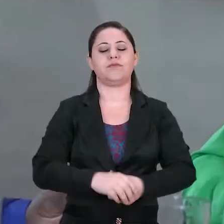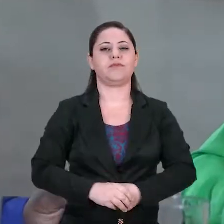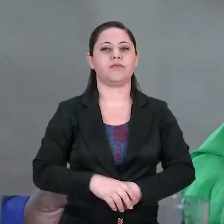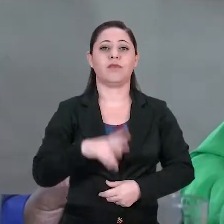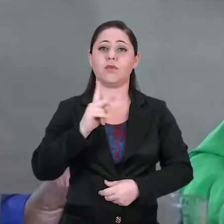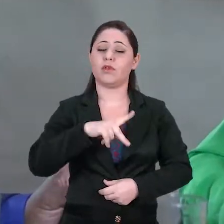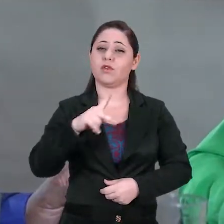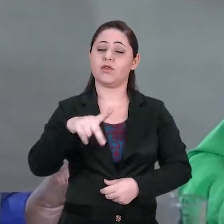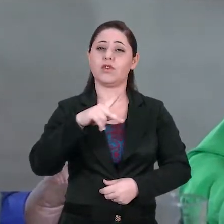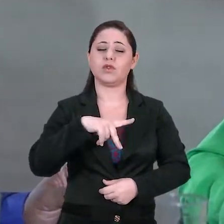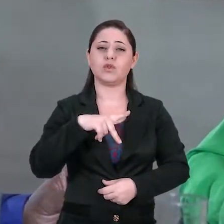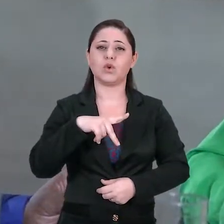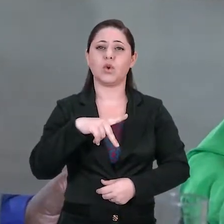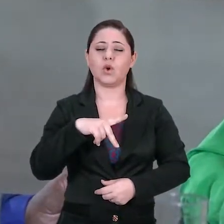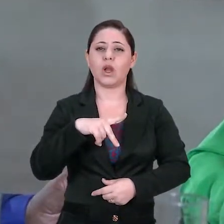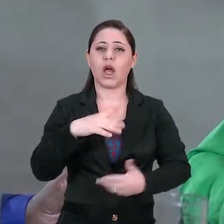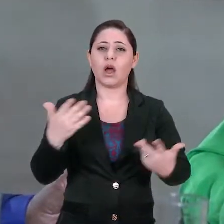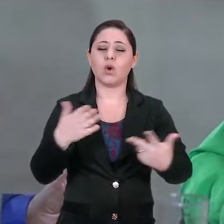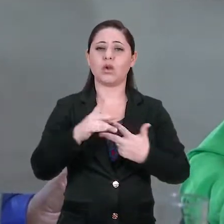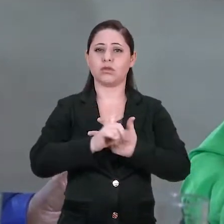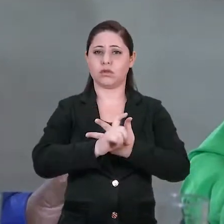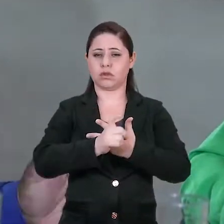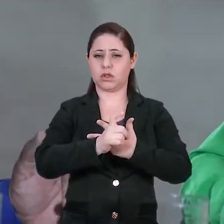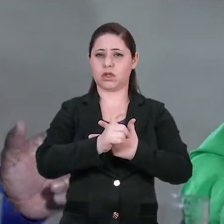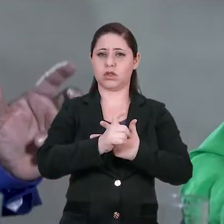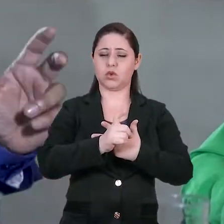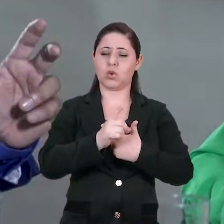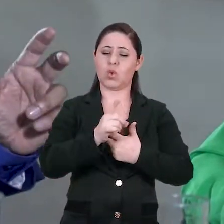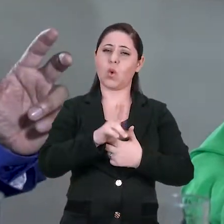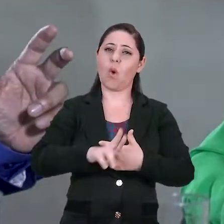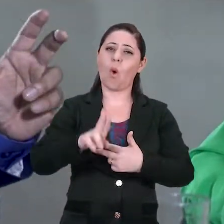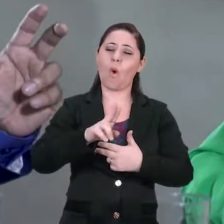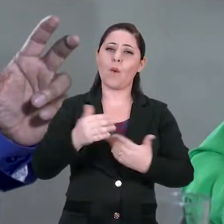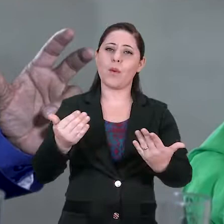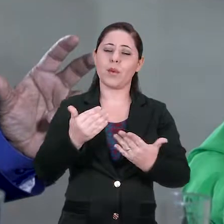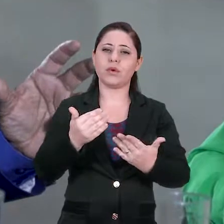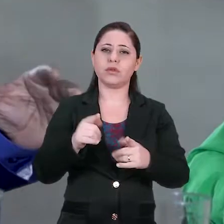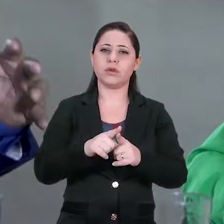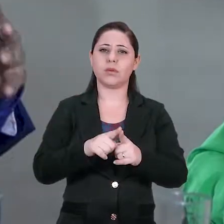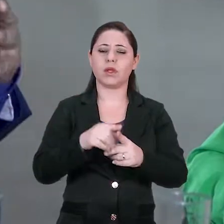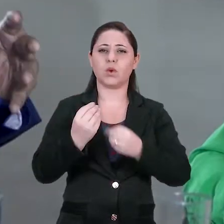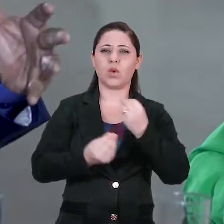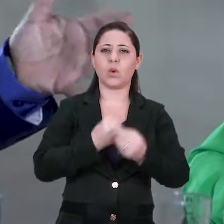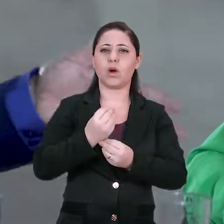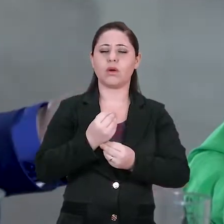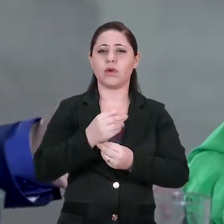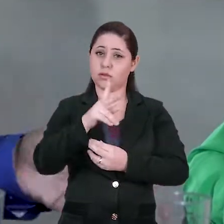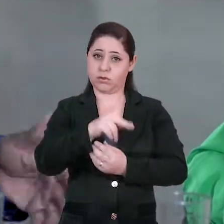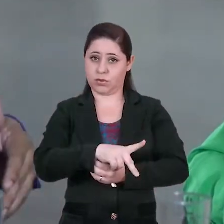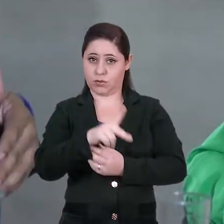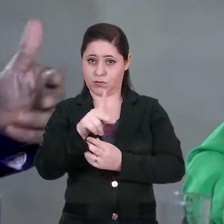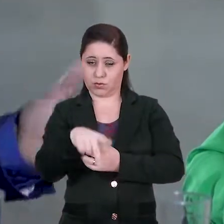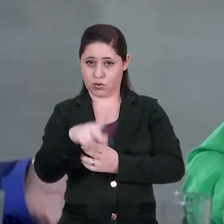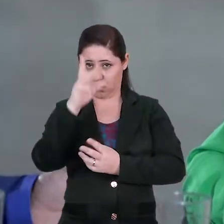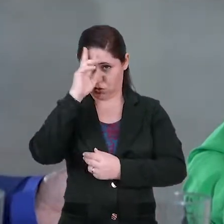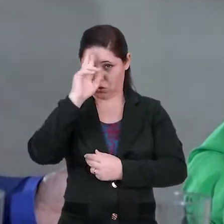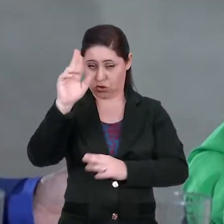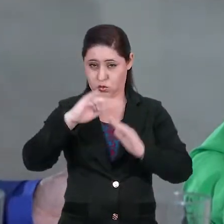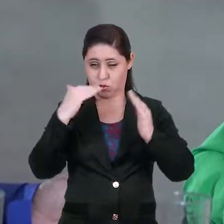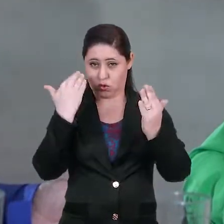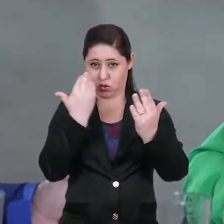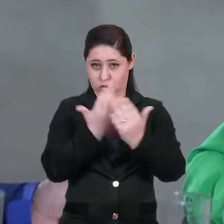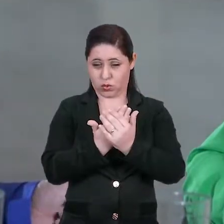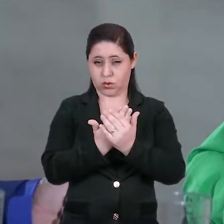e esses cargos no executivo que você ocupou, só para a gente tentar recuperar, você foi professora, diretora de